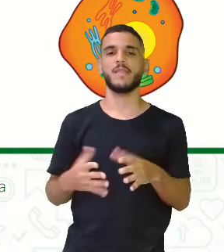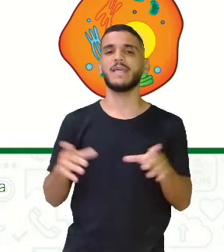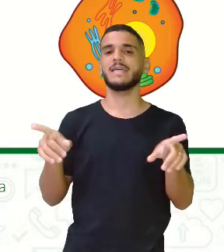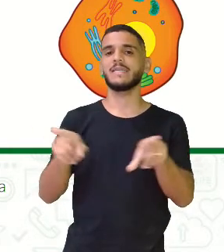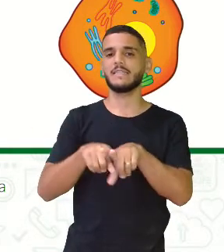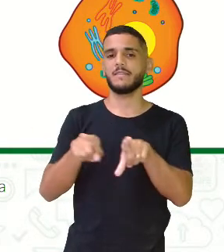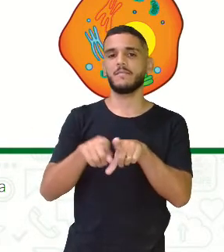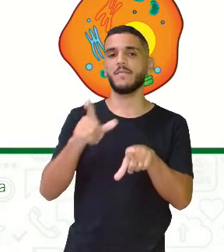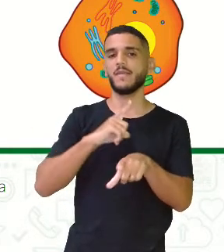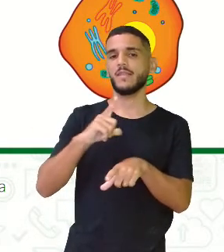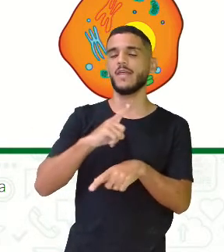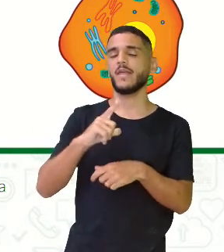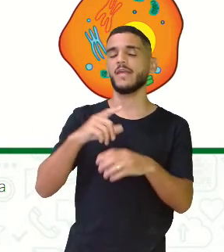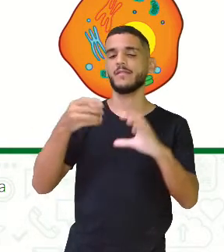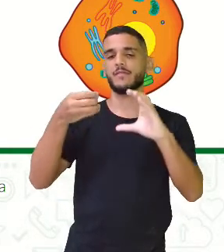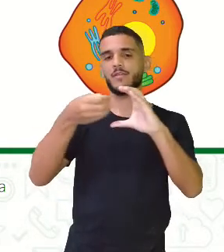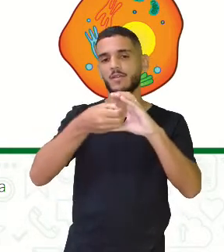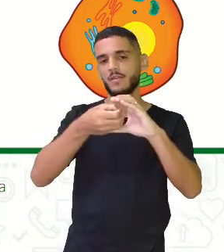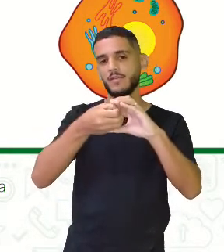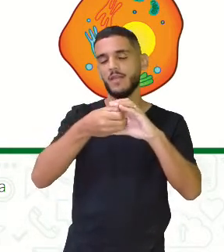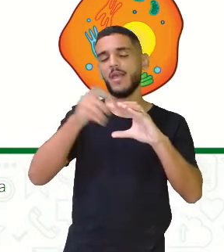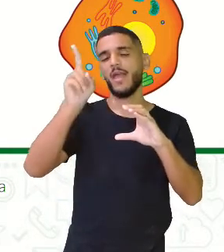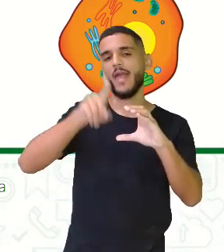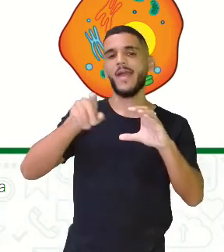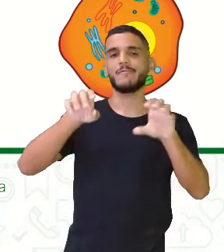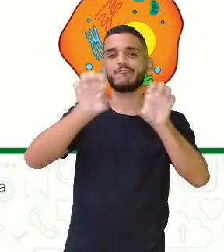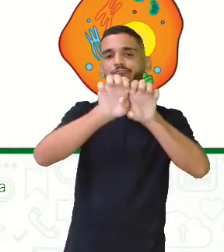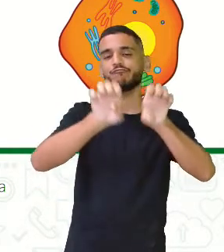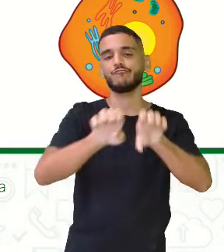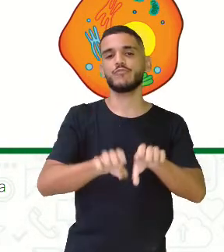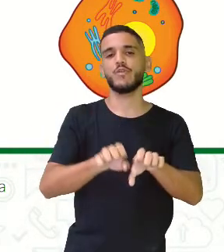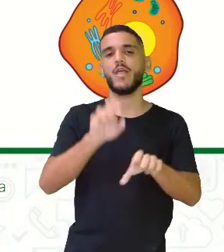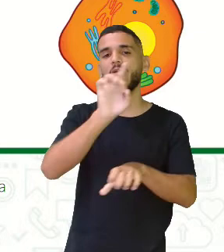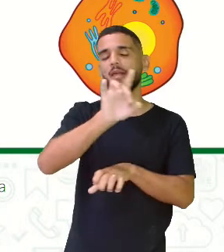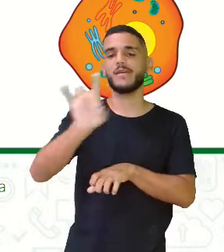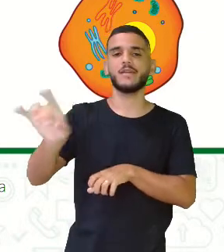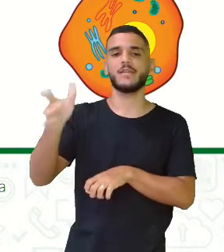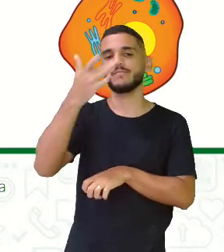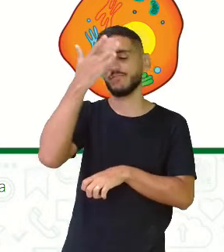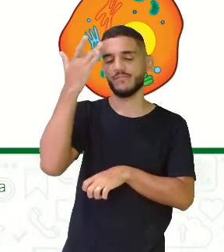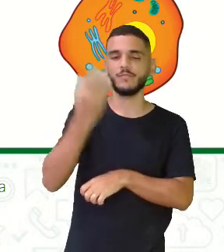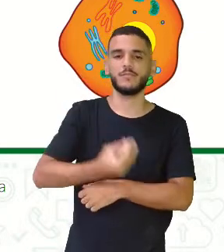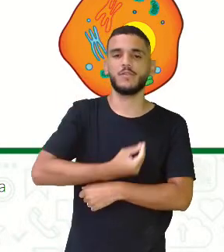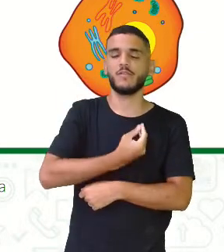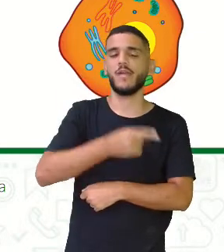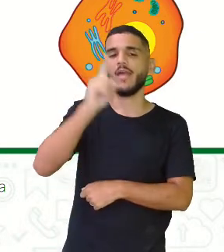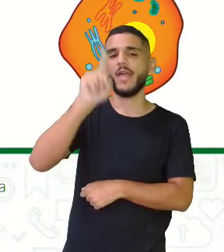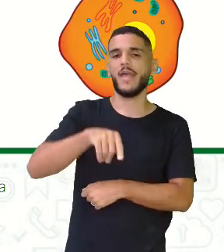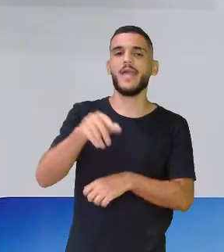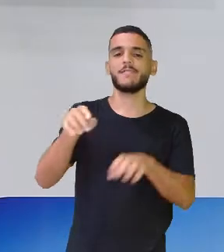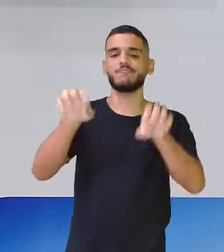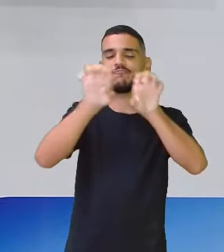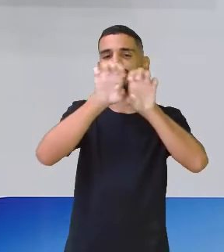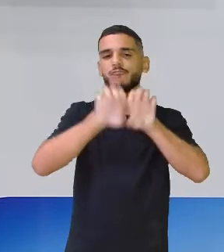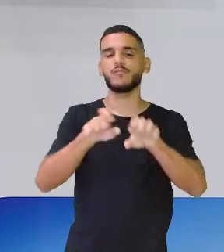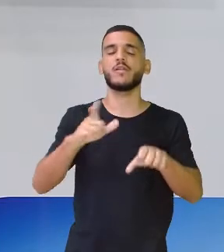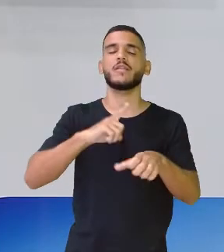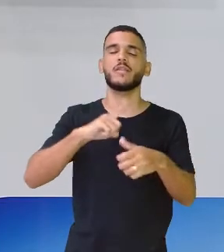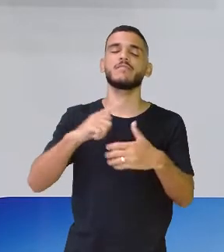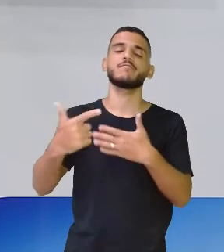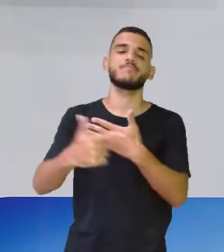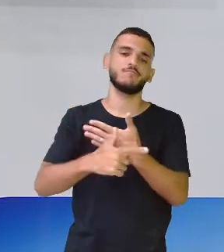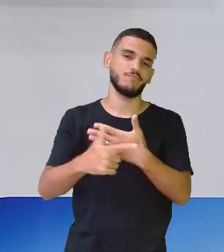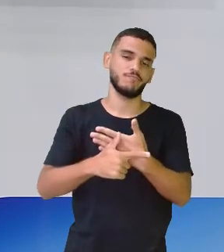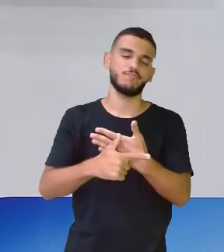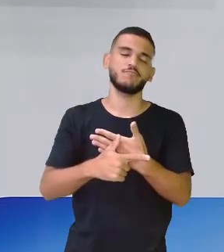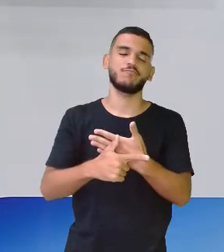as unidades estruturais e funcionais dos seres vivos. Então, ela é uma estrutura, ela dá função para a gente,